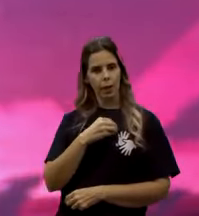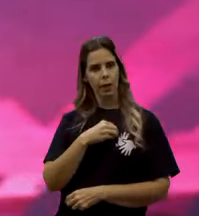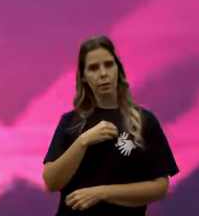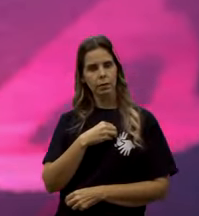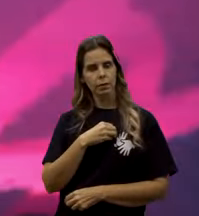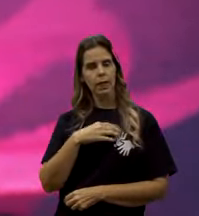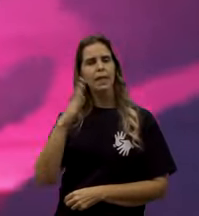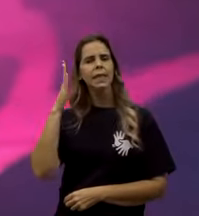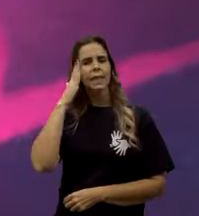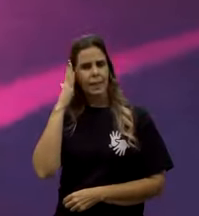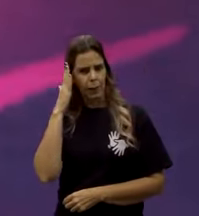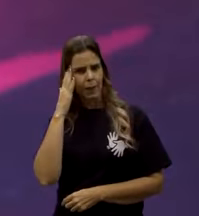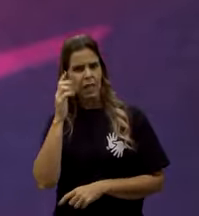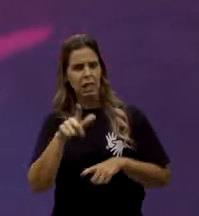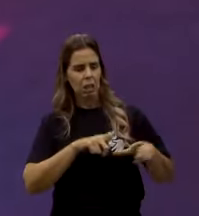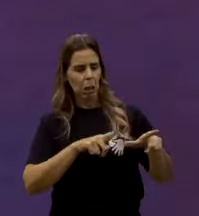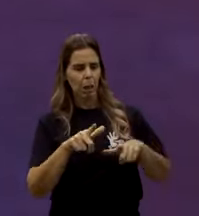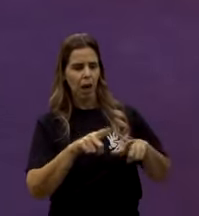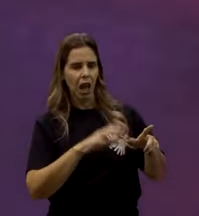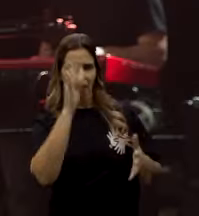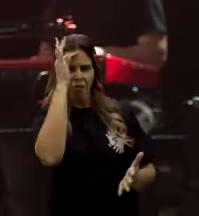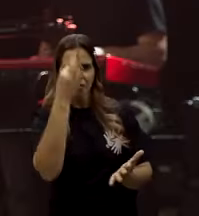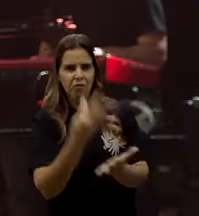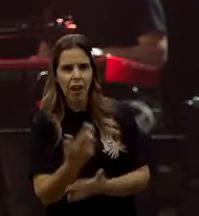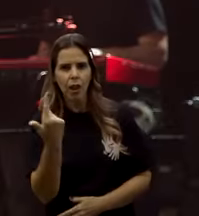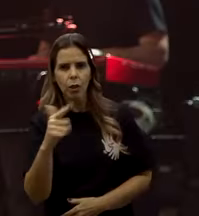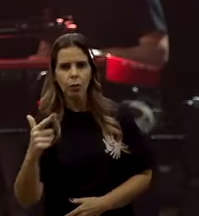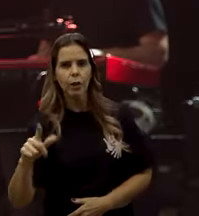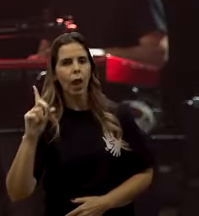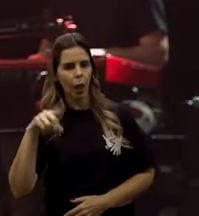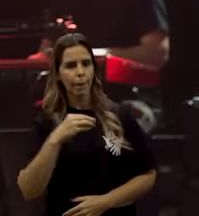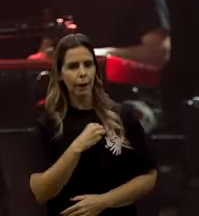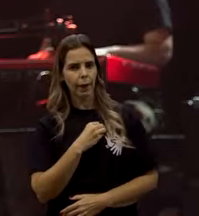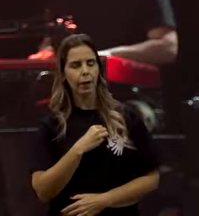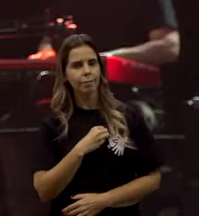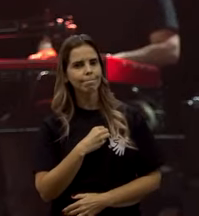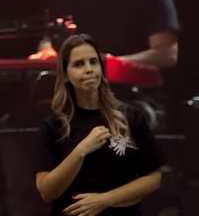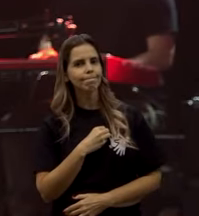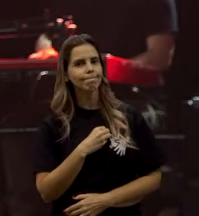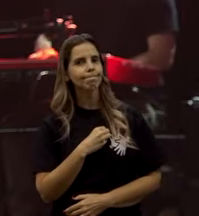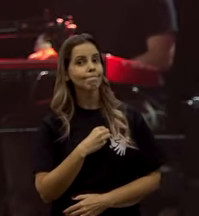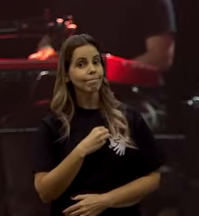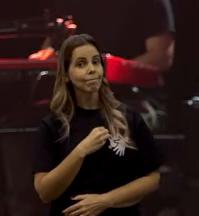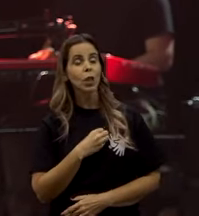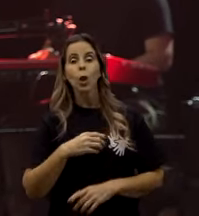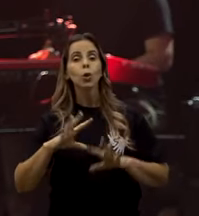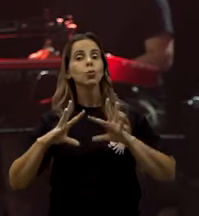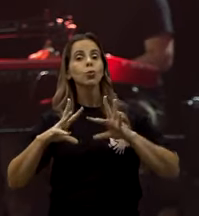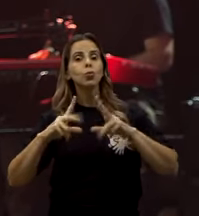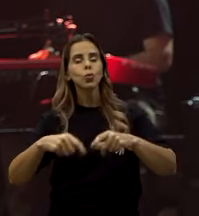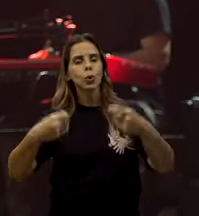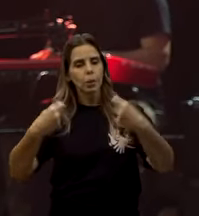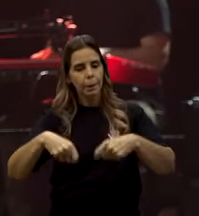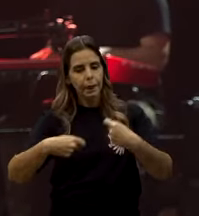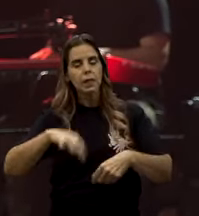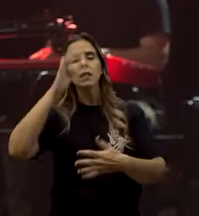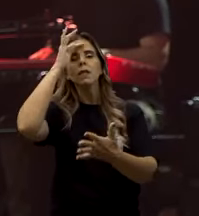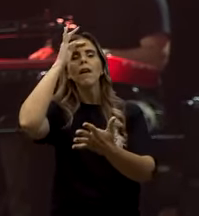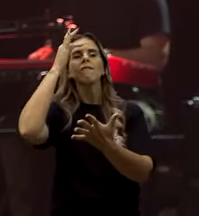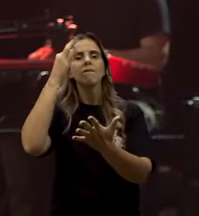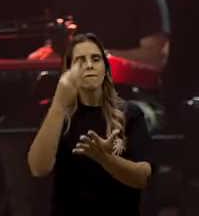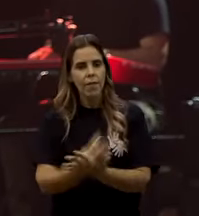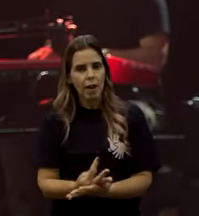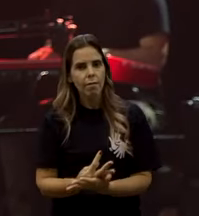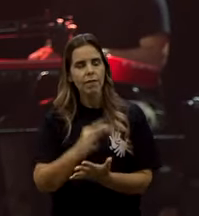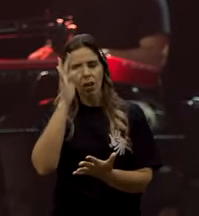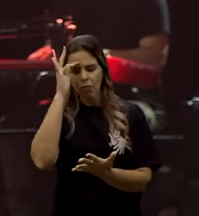pecado você sabia que tudo que você fizer Se não vier carregado de fé é pecado e aí eu te